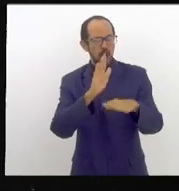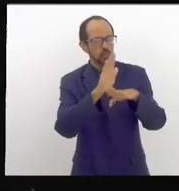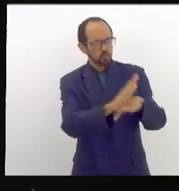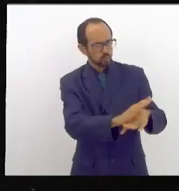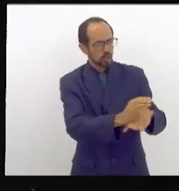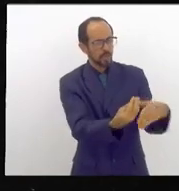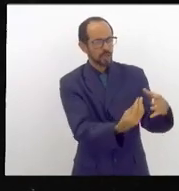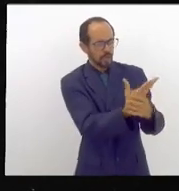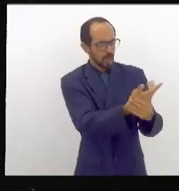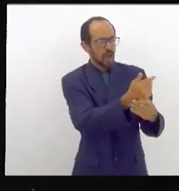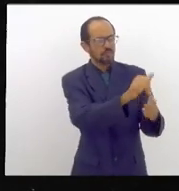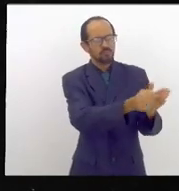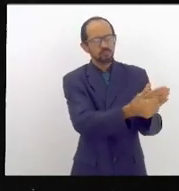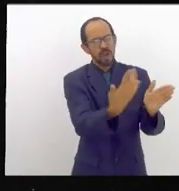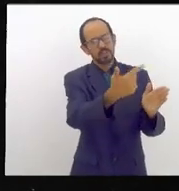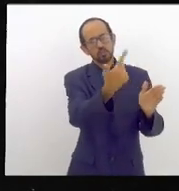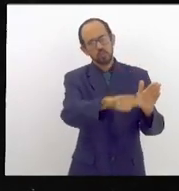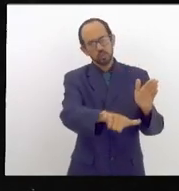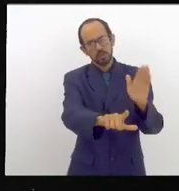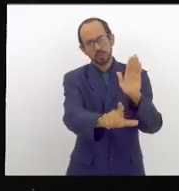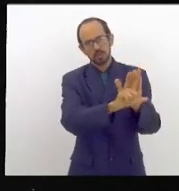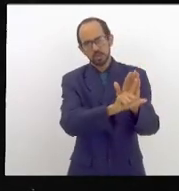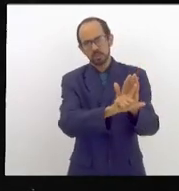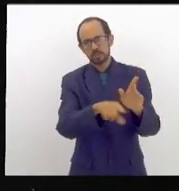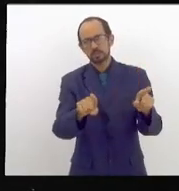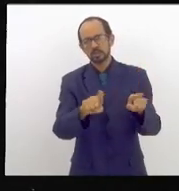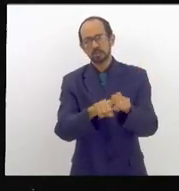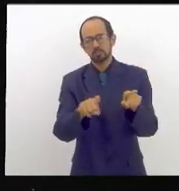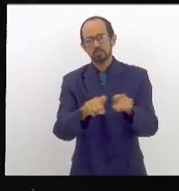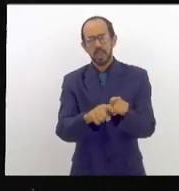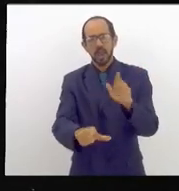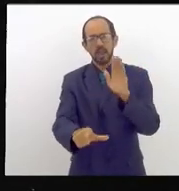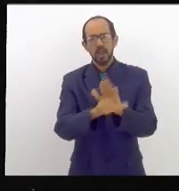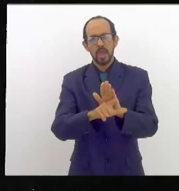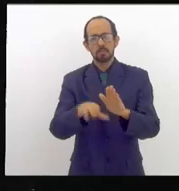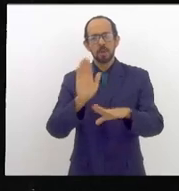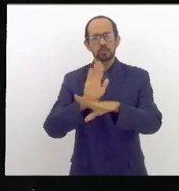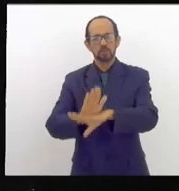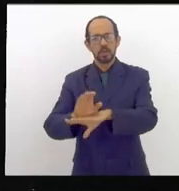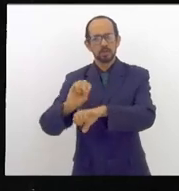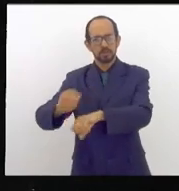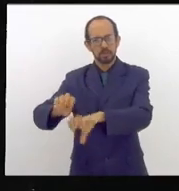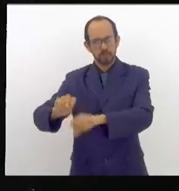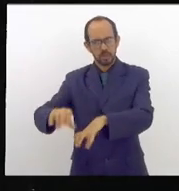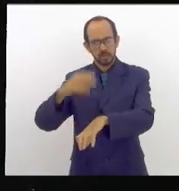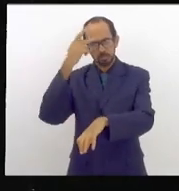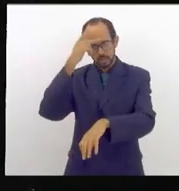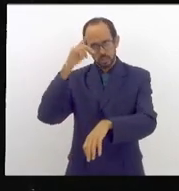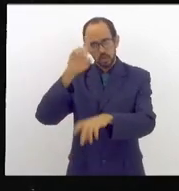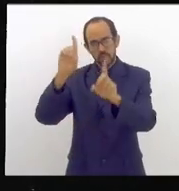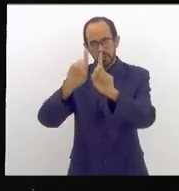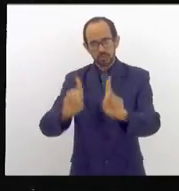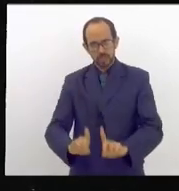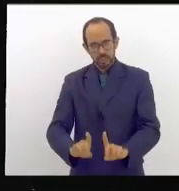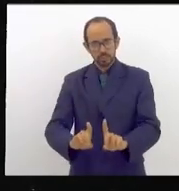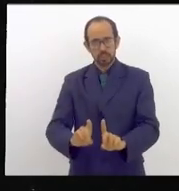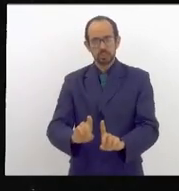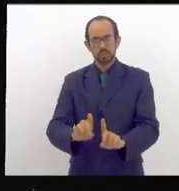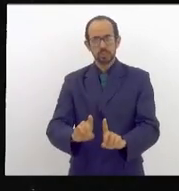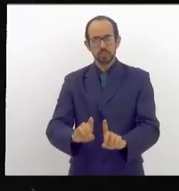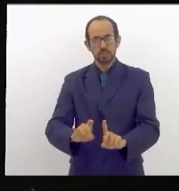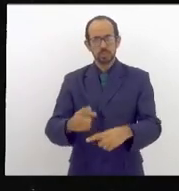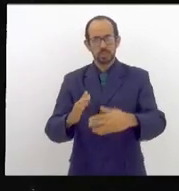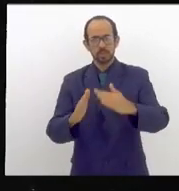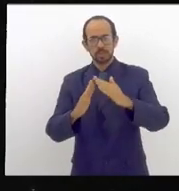leis sua autora da lei em favor da educação da pessoa com deficiência das